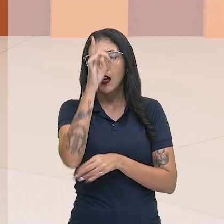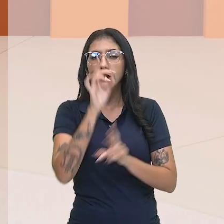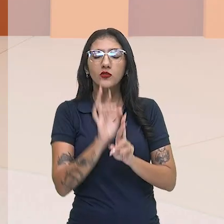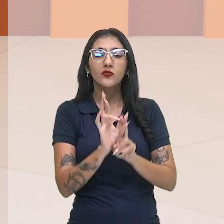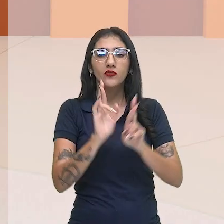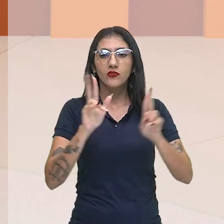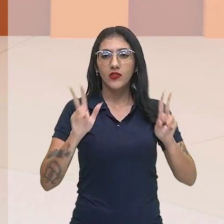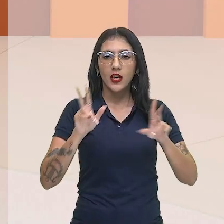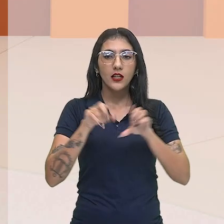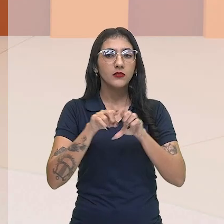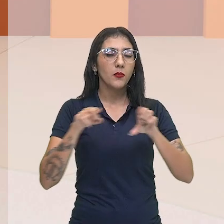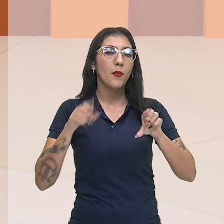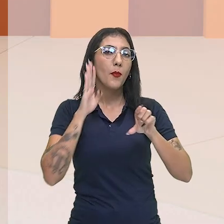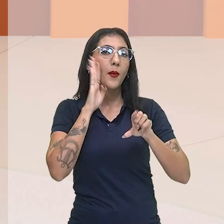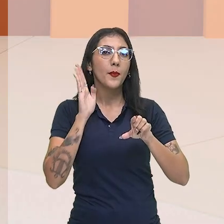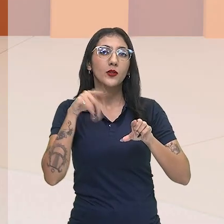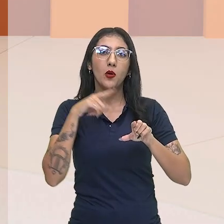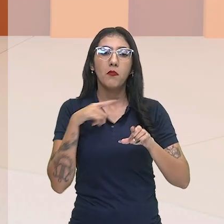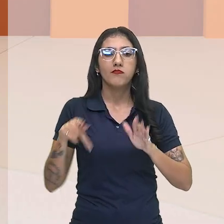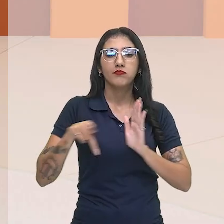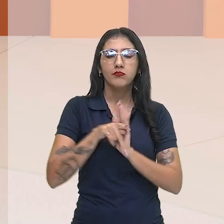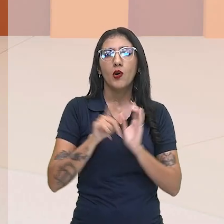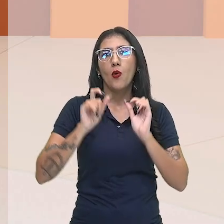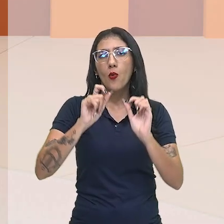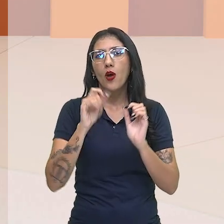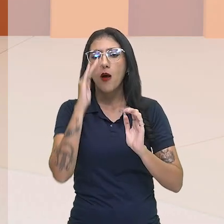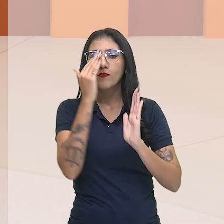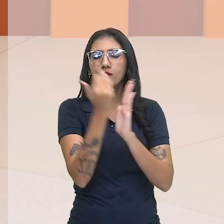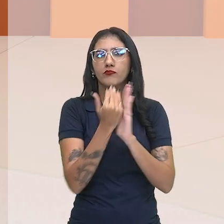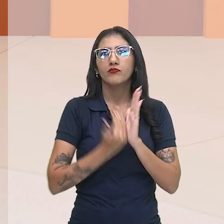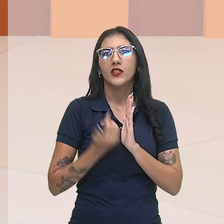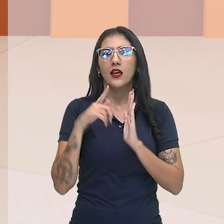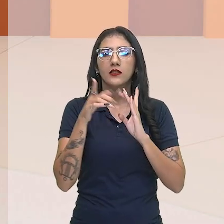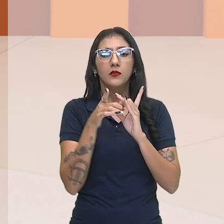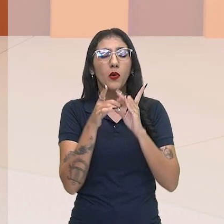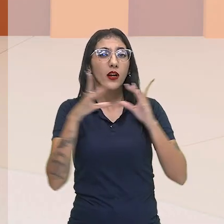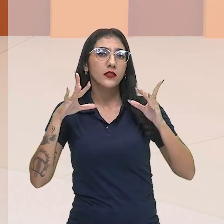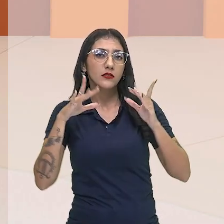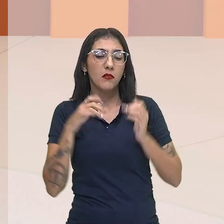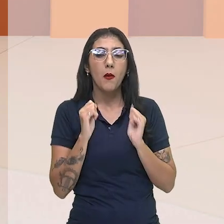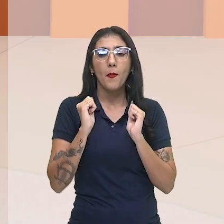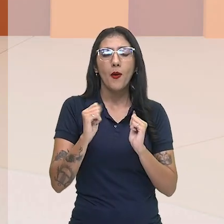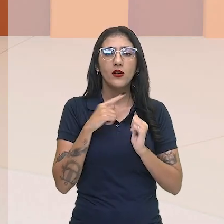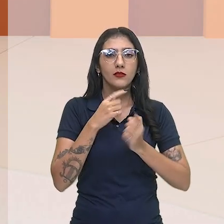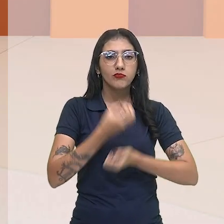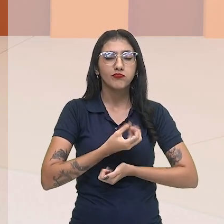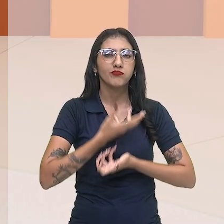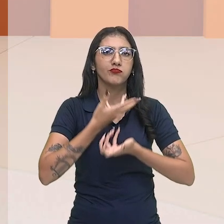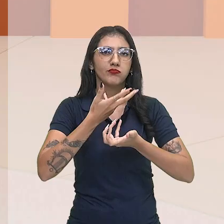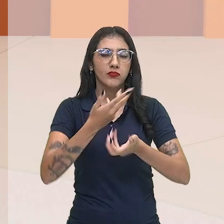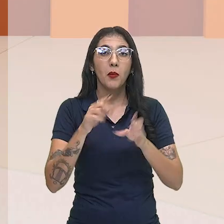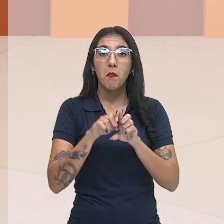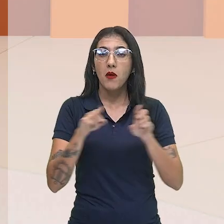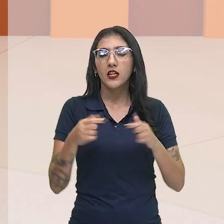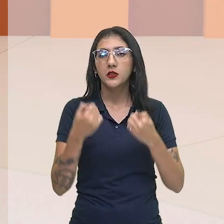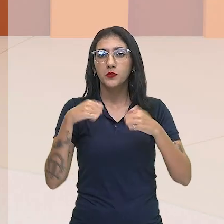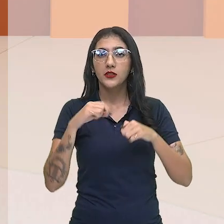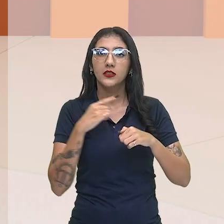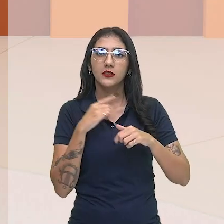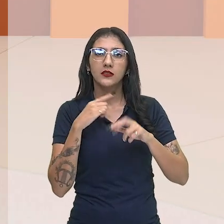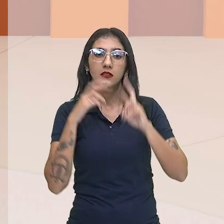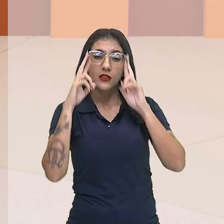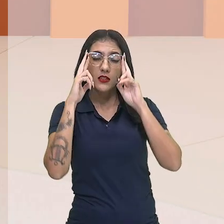de certa forma, é uma democracia. Ela tem liberdade de se expressar com respeito